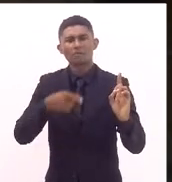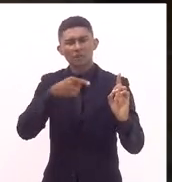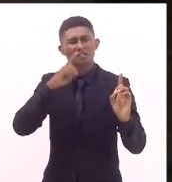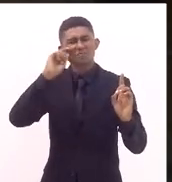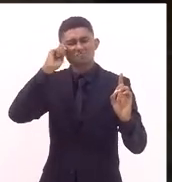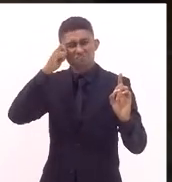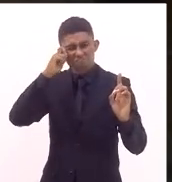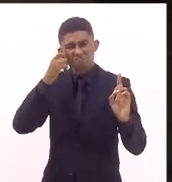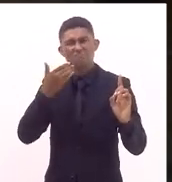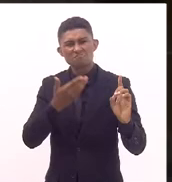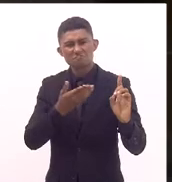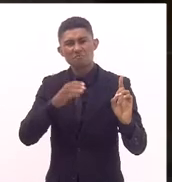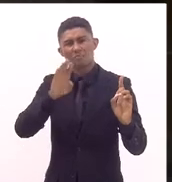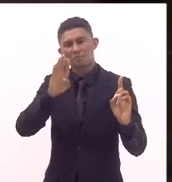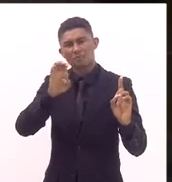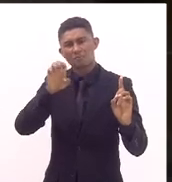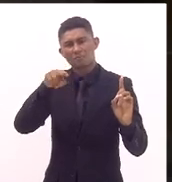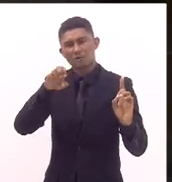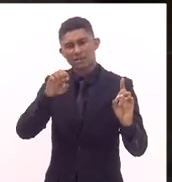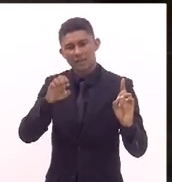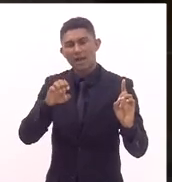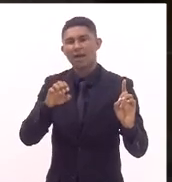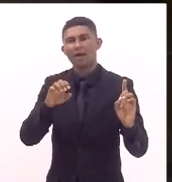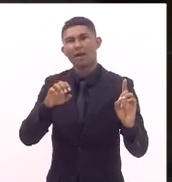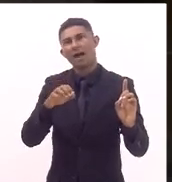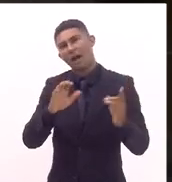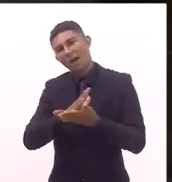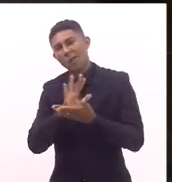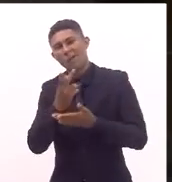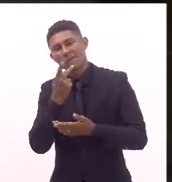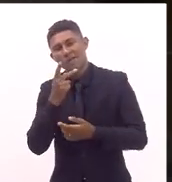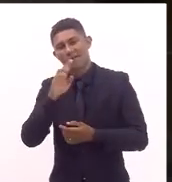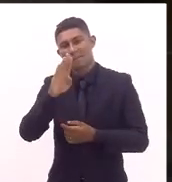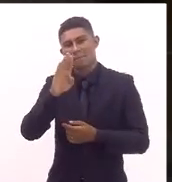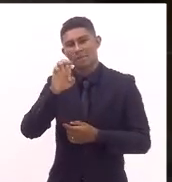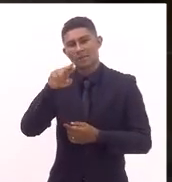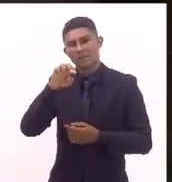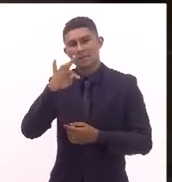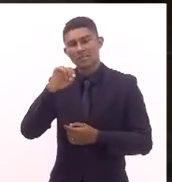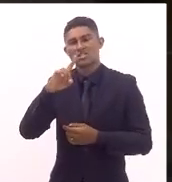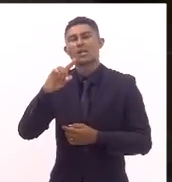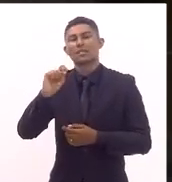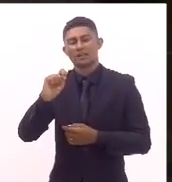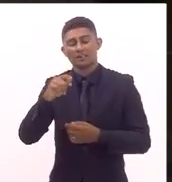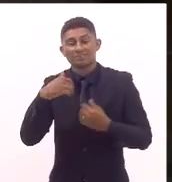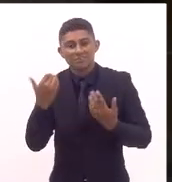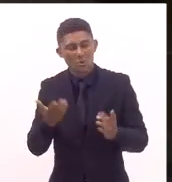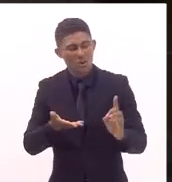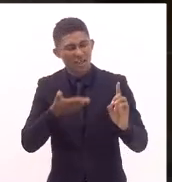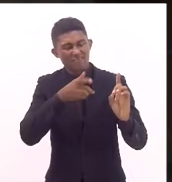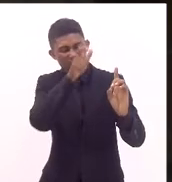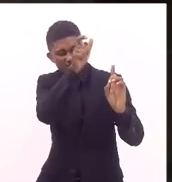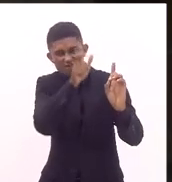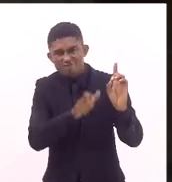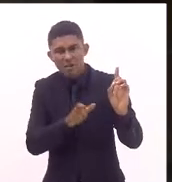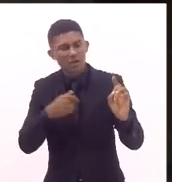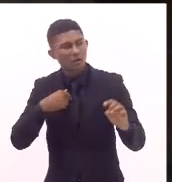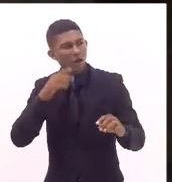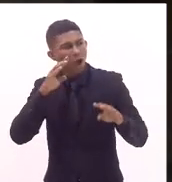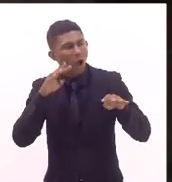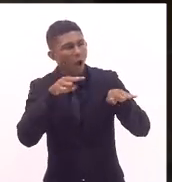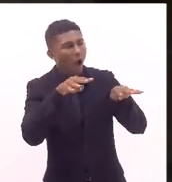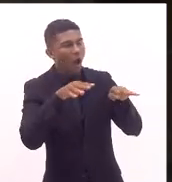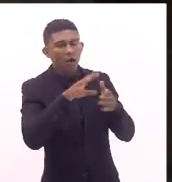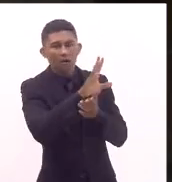nega bebé né gente chama de Bené de Benedita né para mim ela essa pessoa que me impulsionou